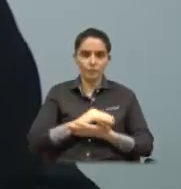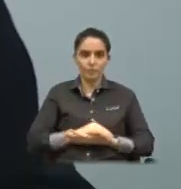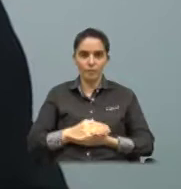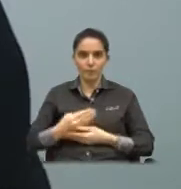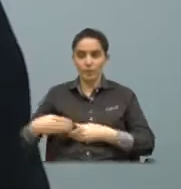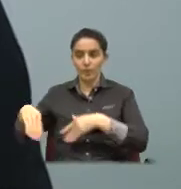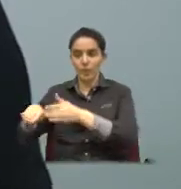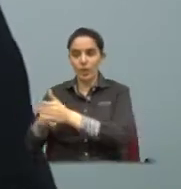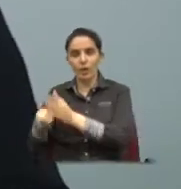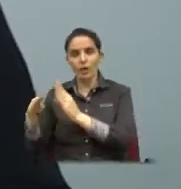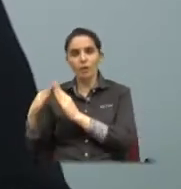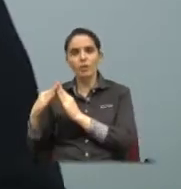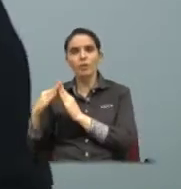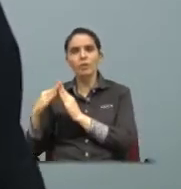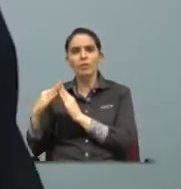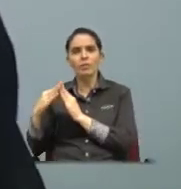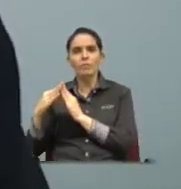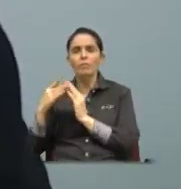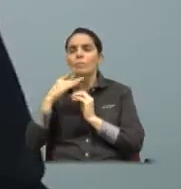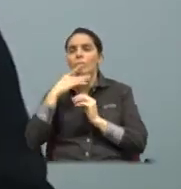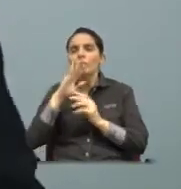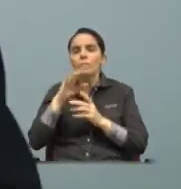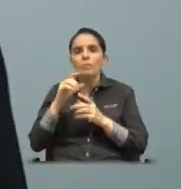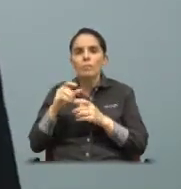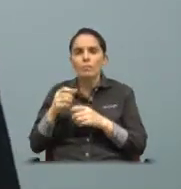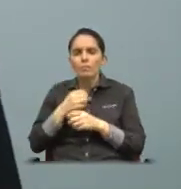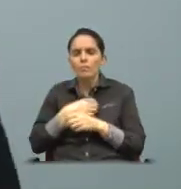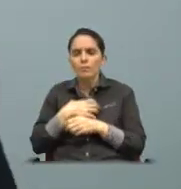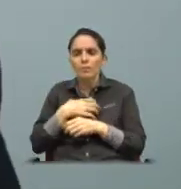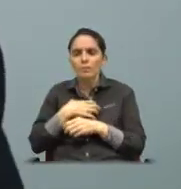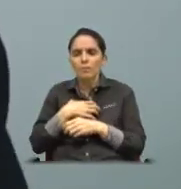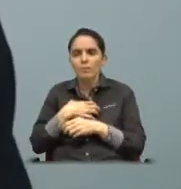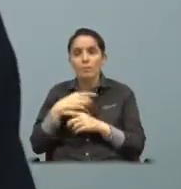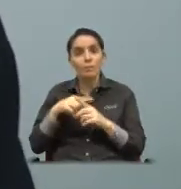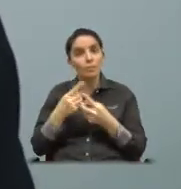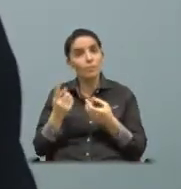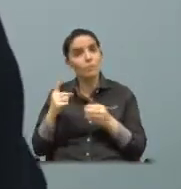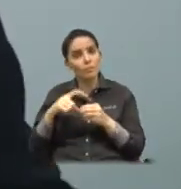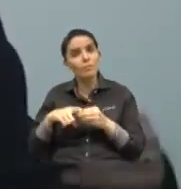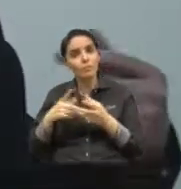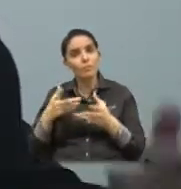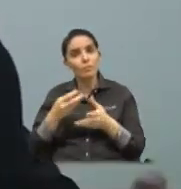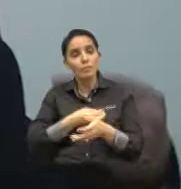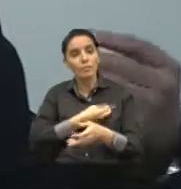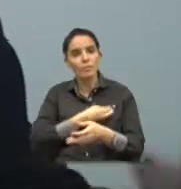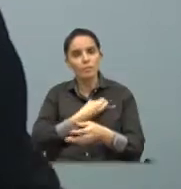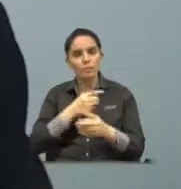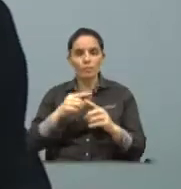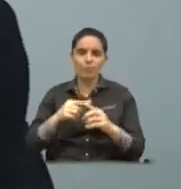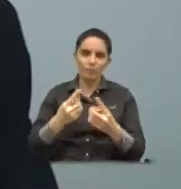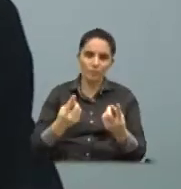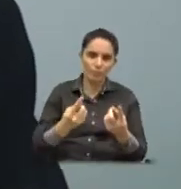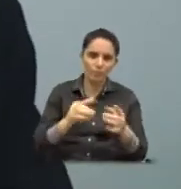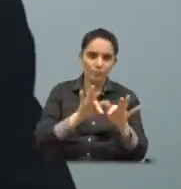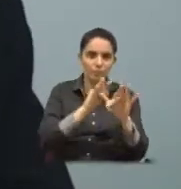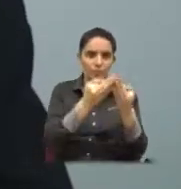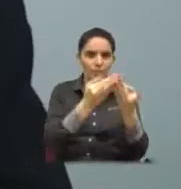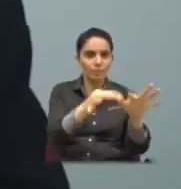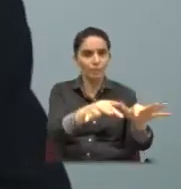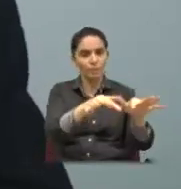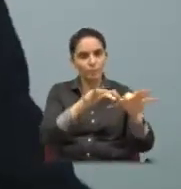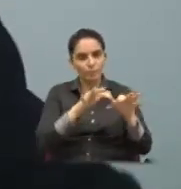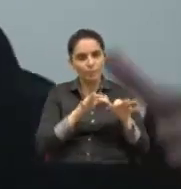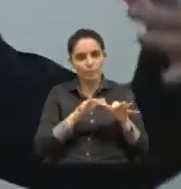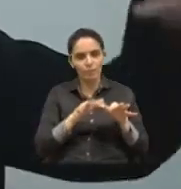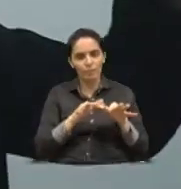algum motivo, o pai ou a mãe não está, faz uma falta tremenda, e sabendo que eles vão voltar. quanto vocês, família, tiveram que